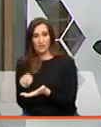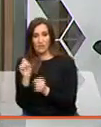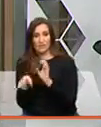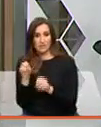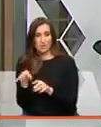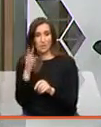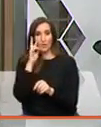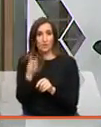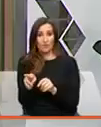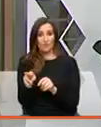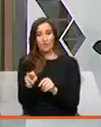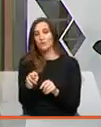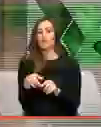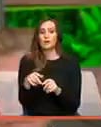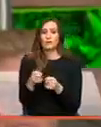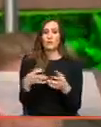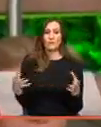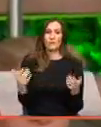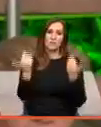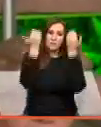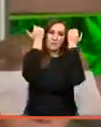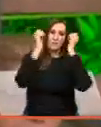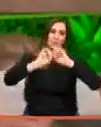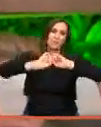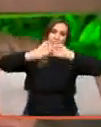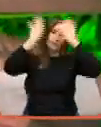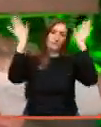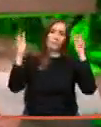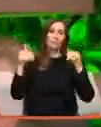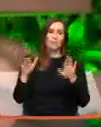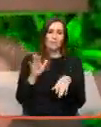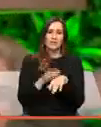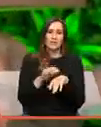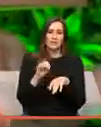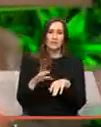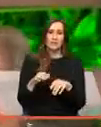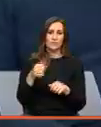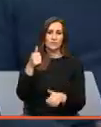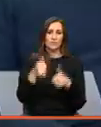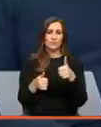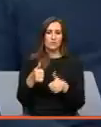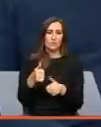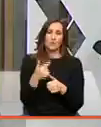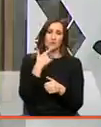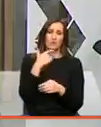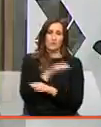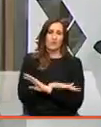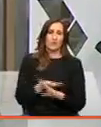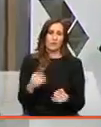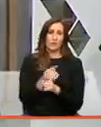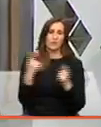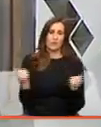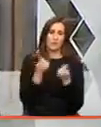portanto estou em bola de neve está esclarecido mas é assim foi só por causa do meu concelho já cheia porque estou a fazer